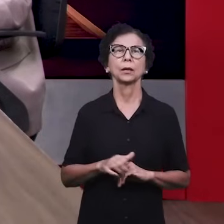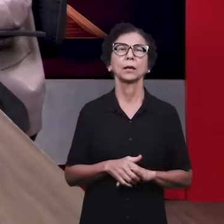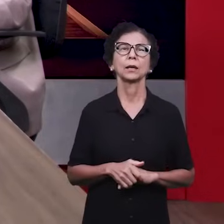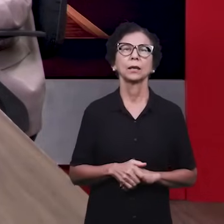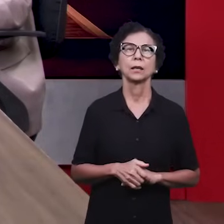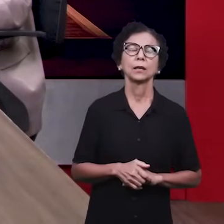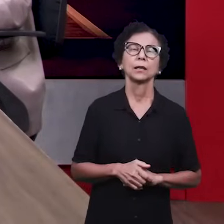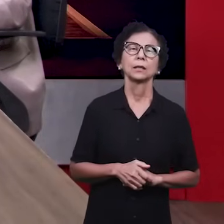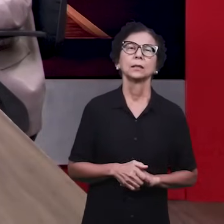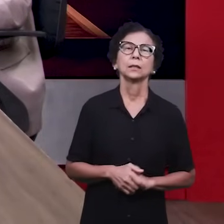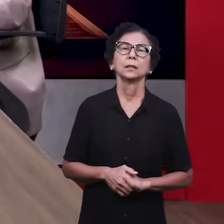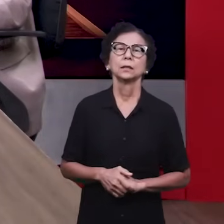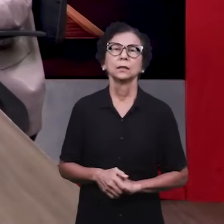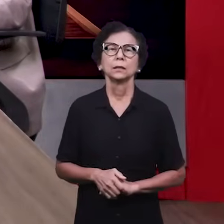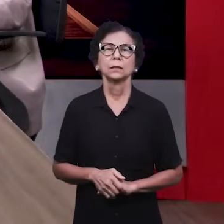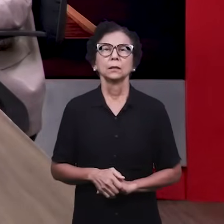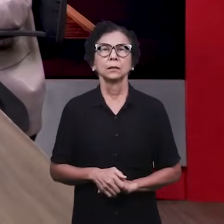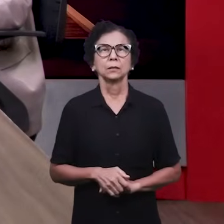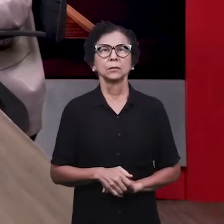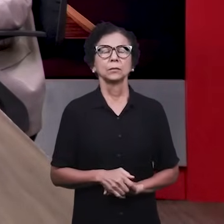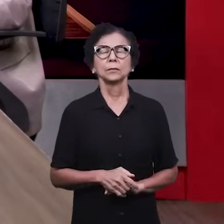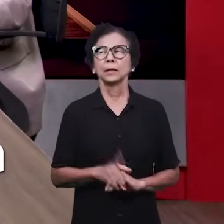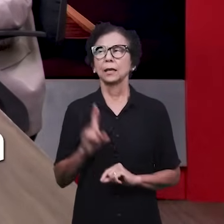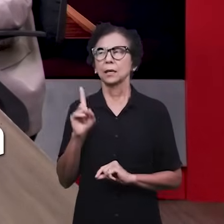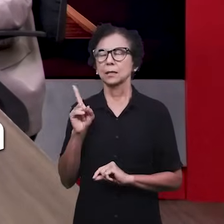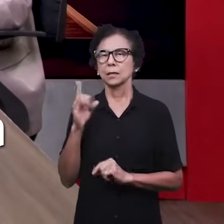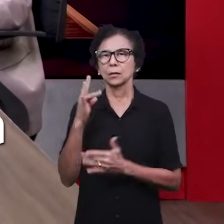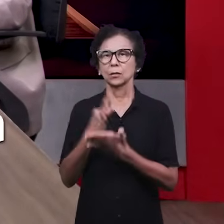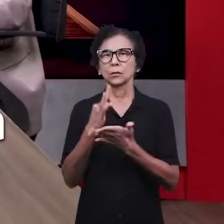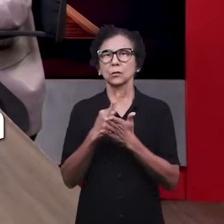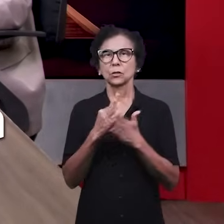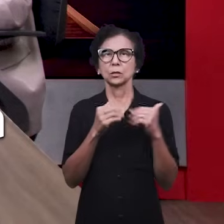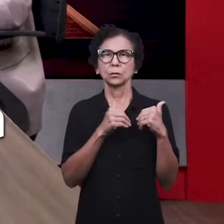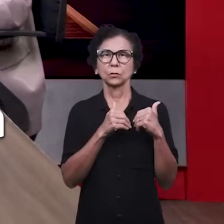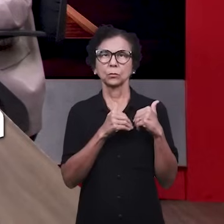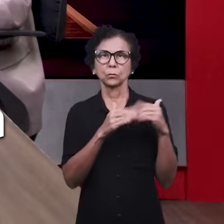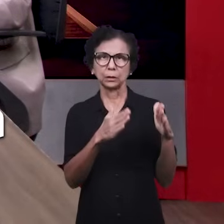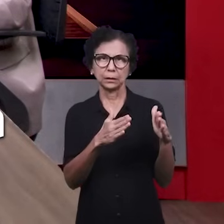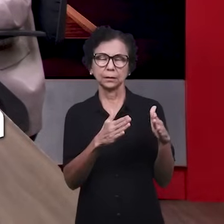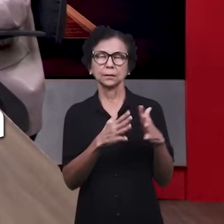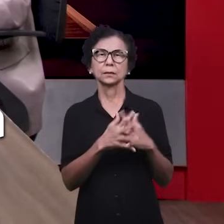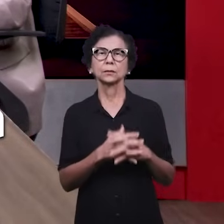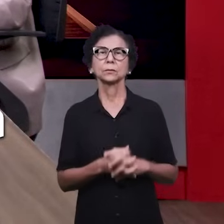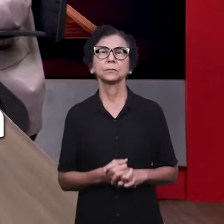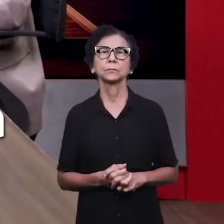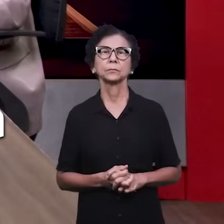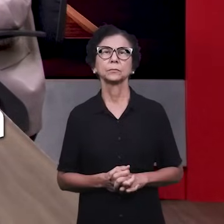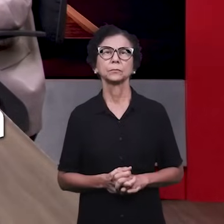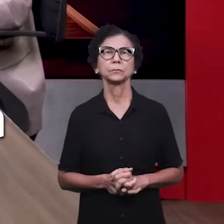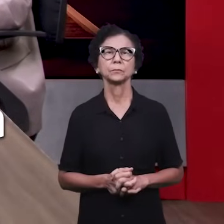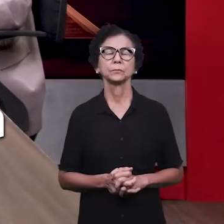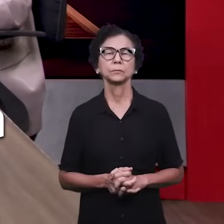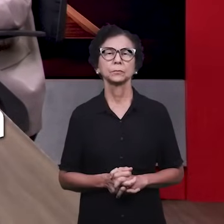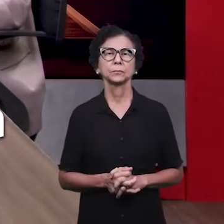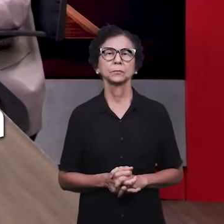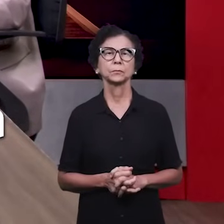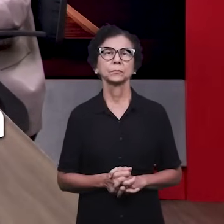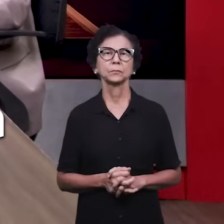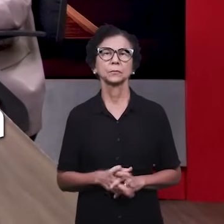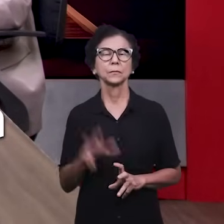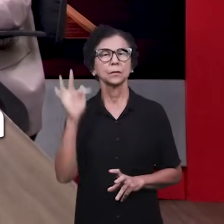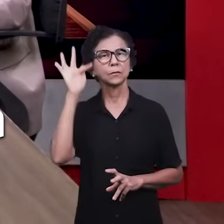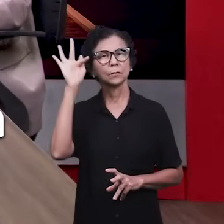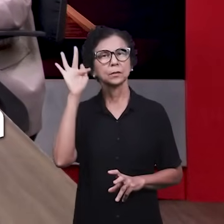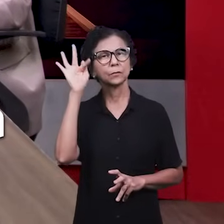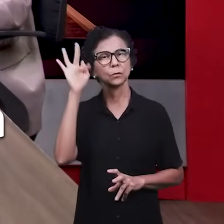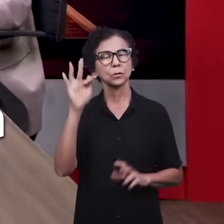que eu considero o seguinte, essa teologia aqui que nós tivemos no início, que foi a teologia, essa teologia aqui, essa teologia,